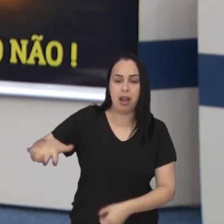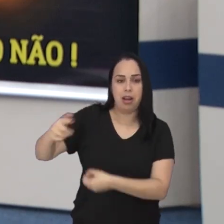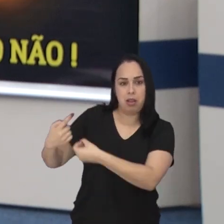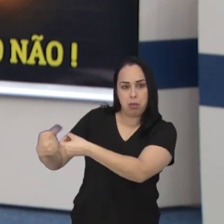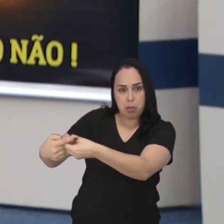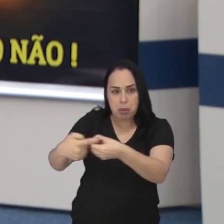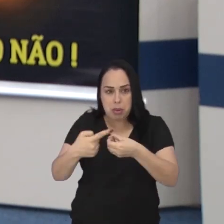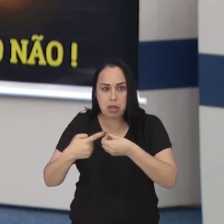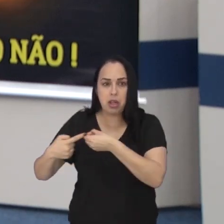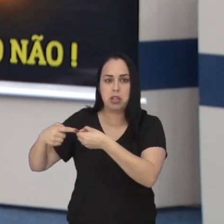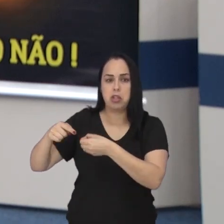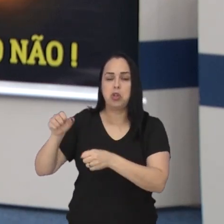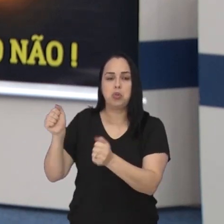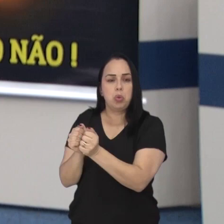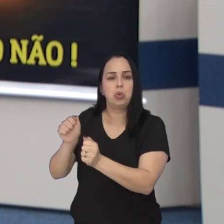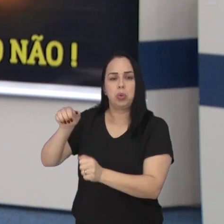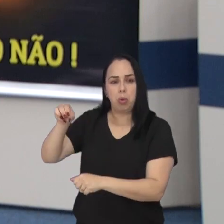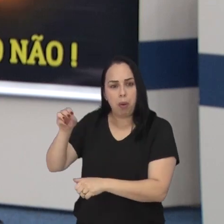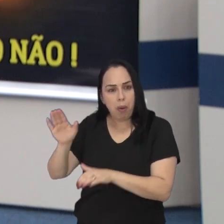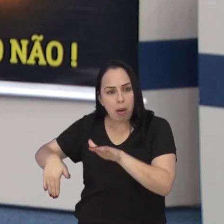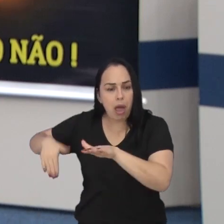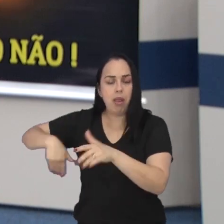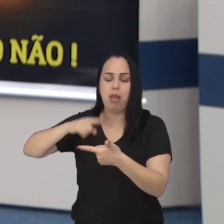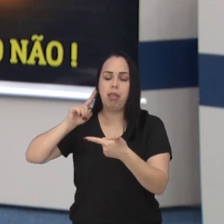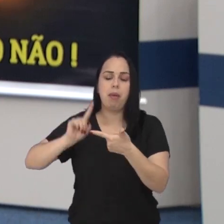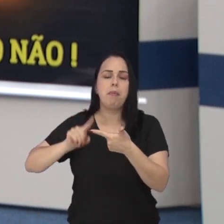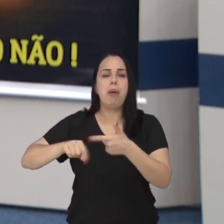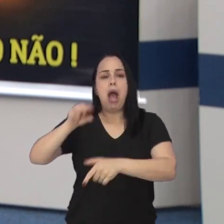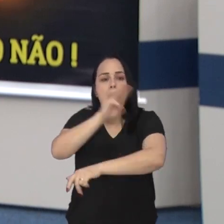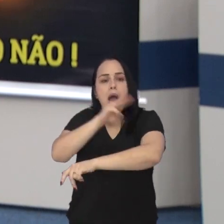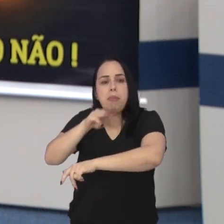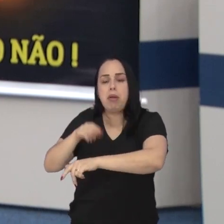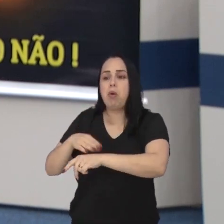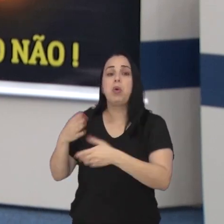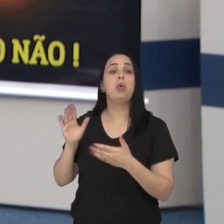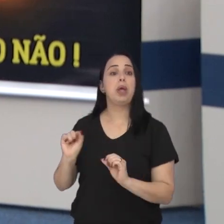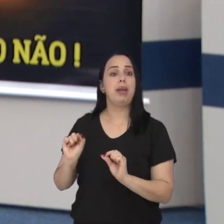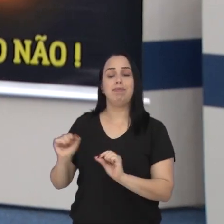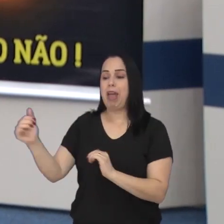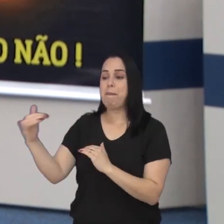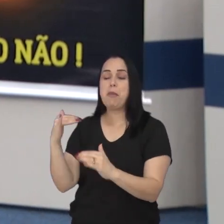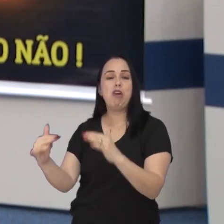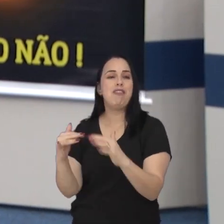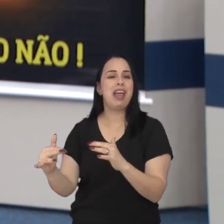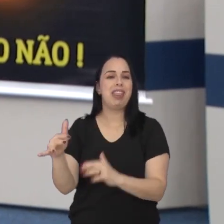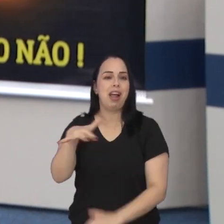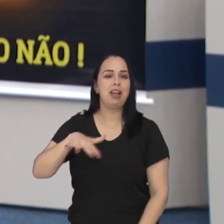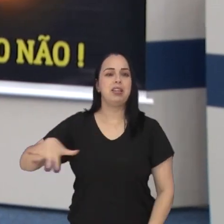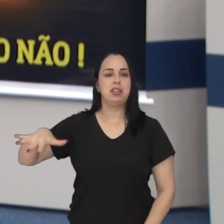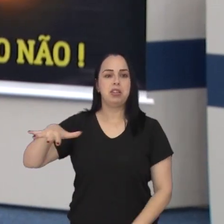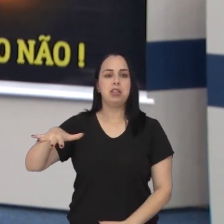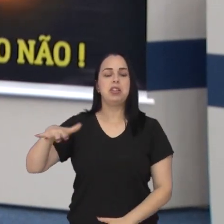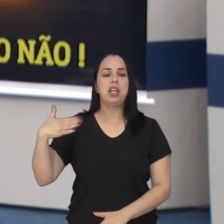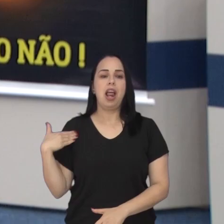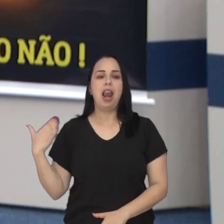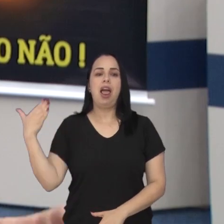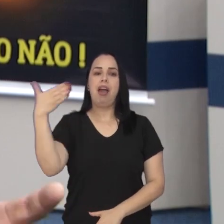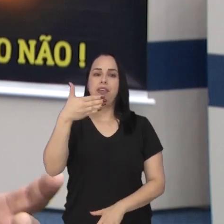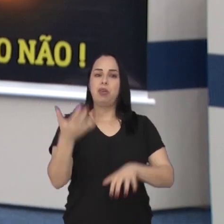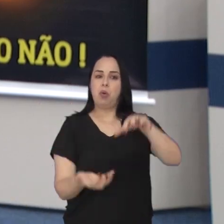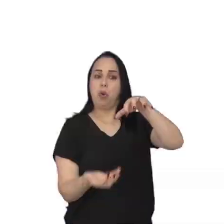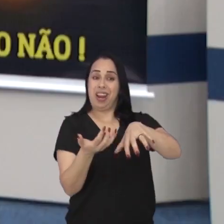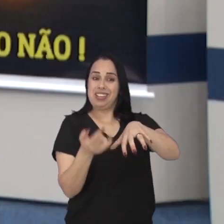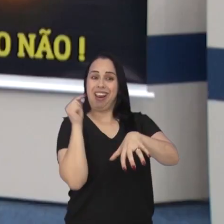região metropolitana do Vale do Paraíba, Litoral Norte, Serra Mantiqueira. A ideia é movimentar os parlamentos para que eles possam levar até o